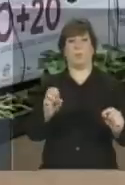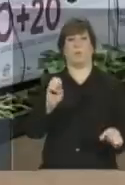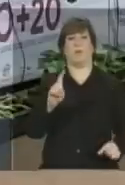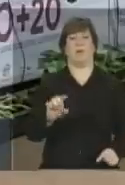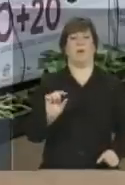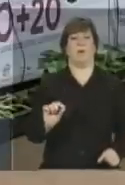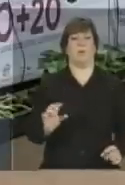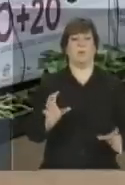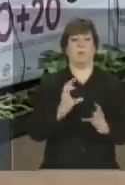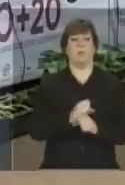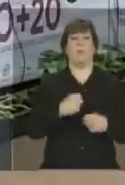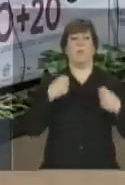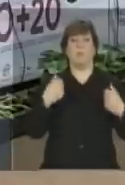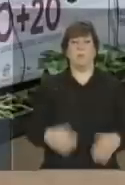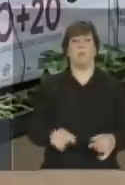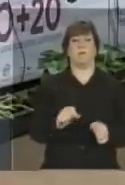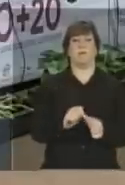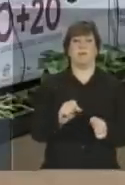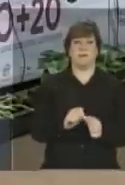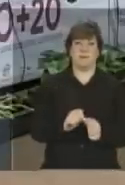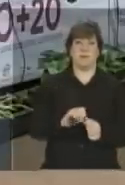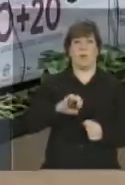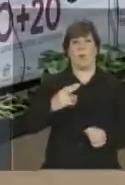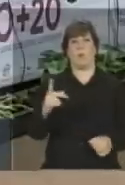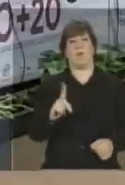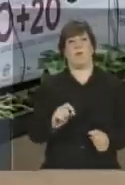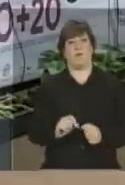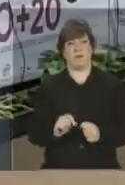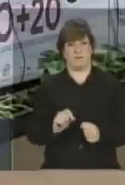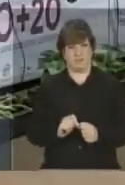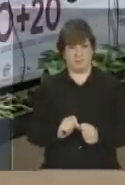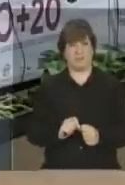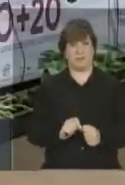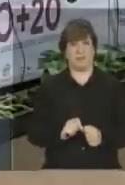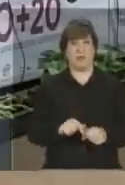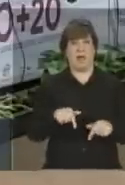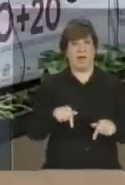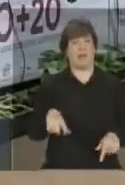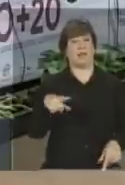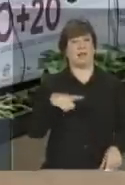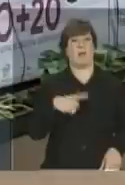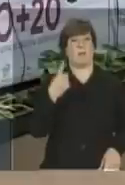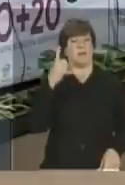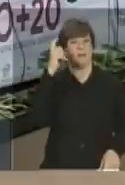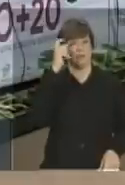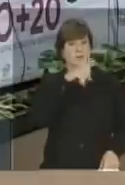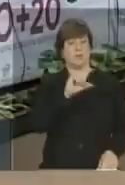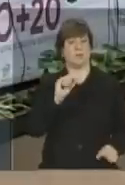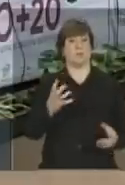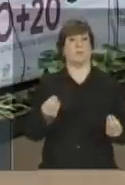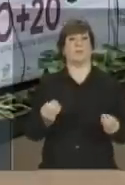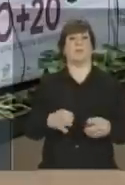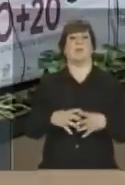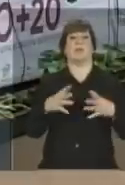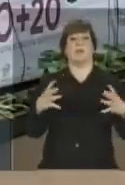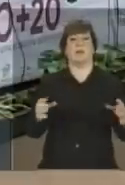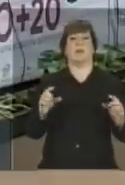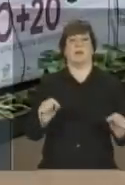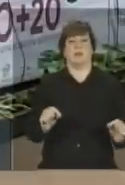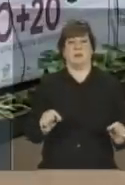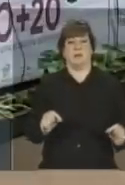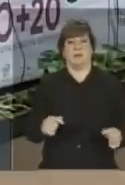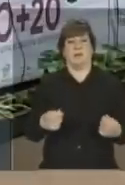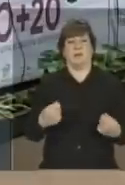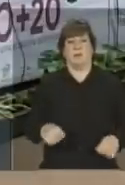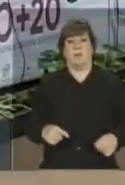custos de fazer ou os custos de não fazer. E aqui tem uma dificuldade tremenda de